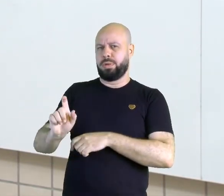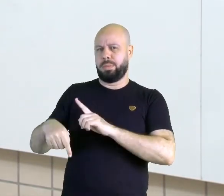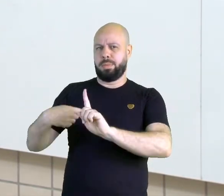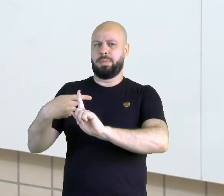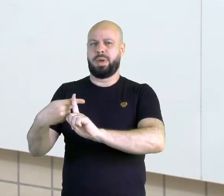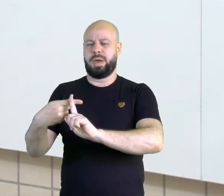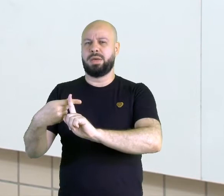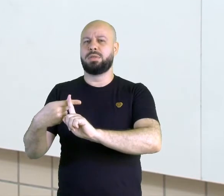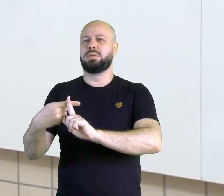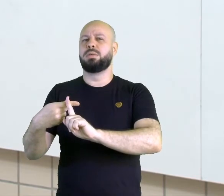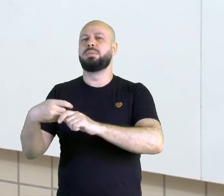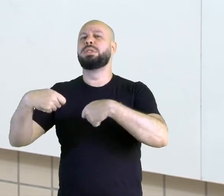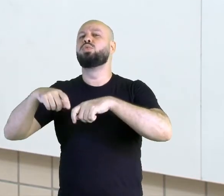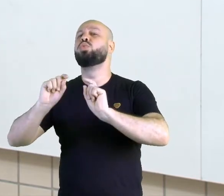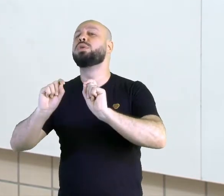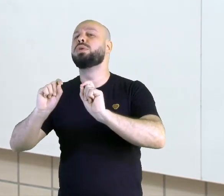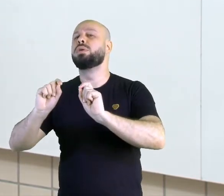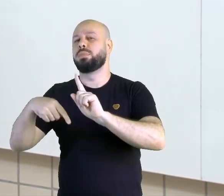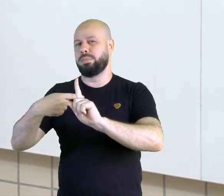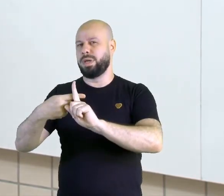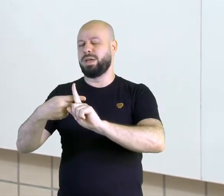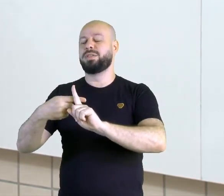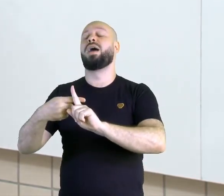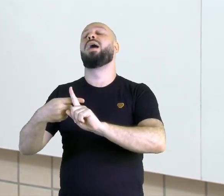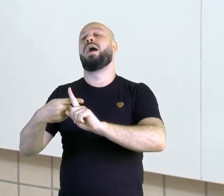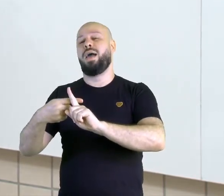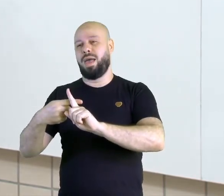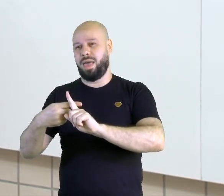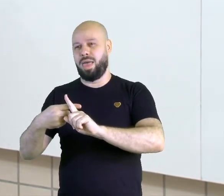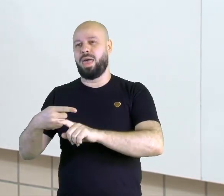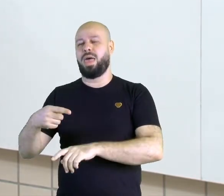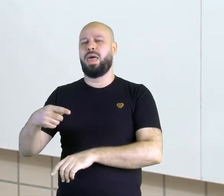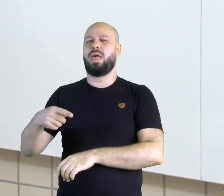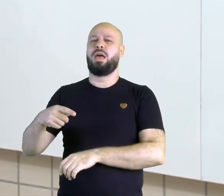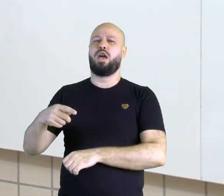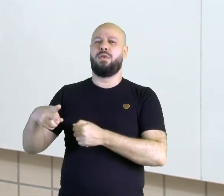mais, o que eu preciso? Verbo to